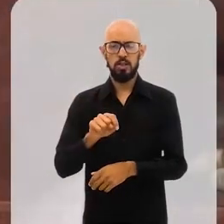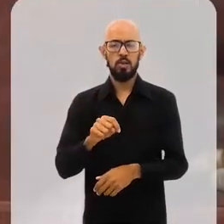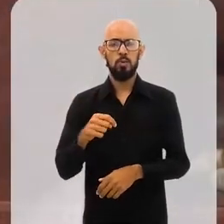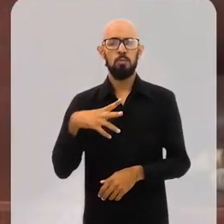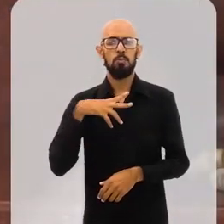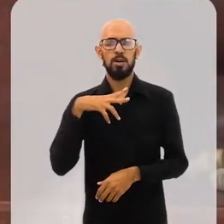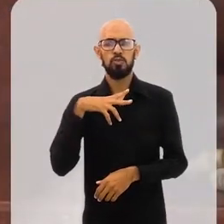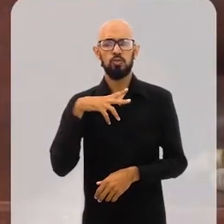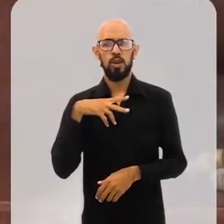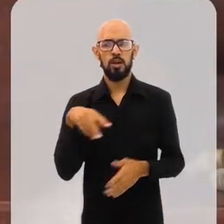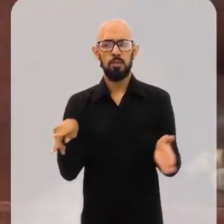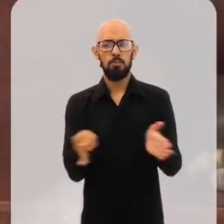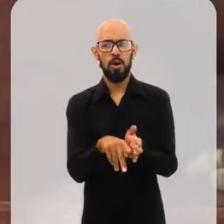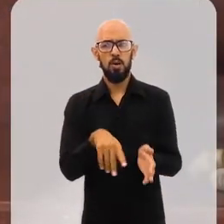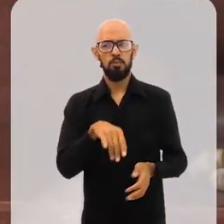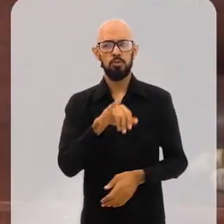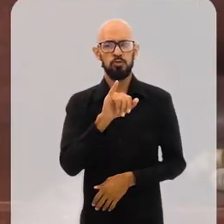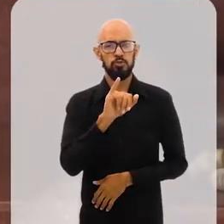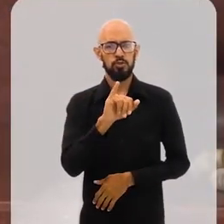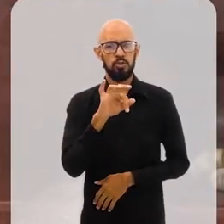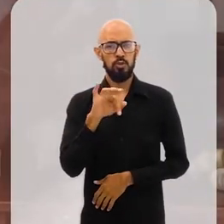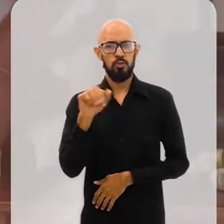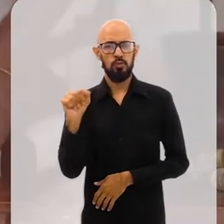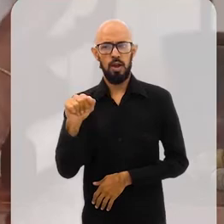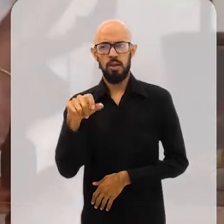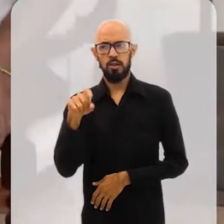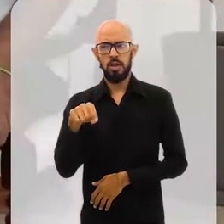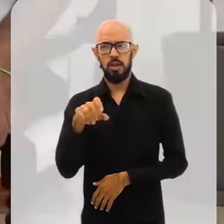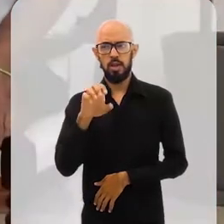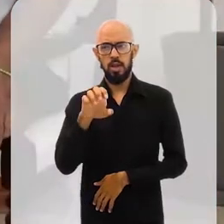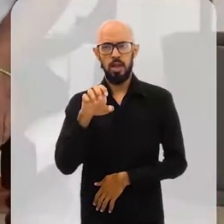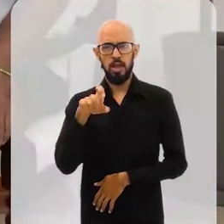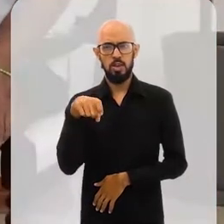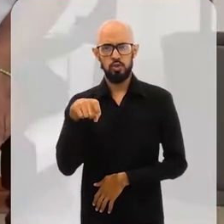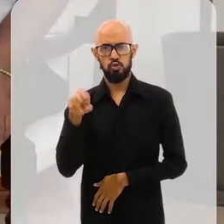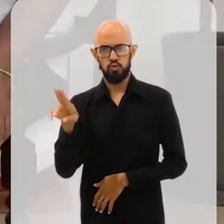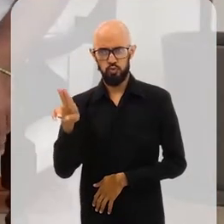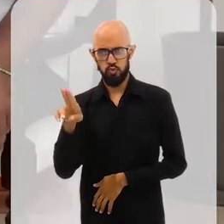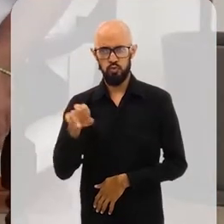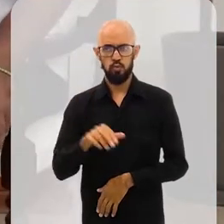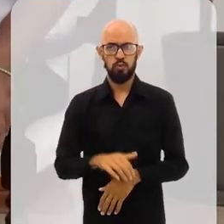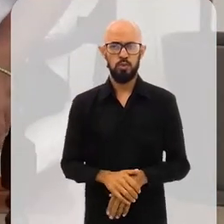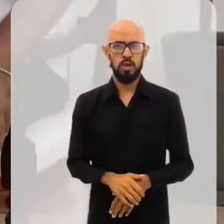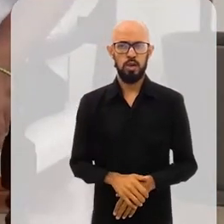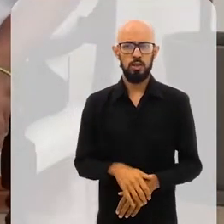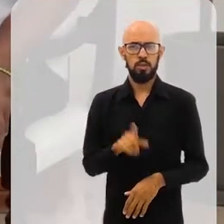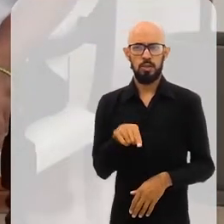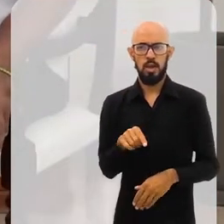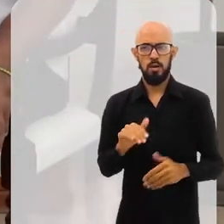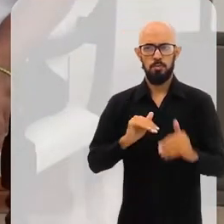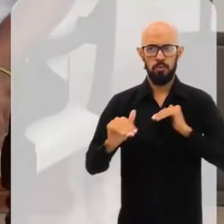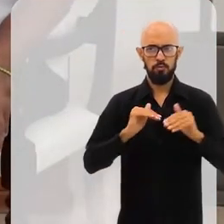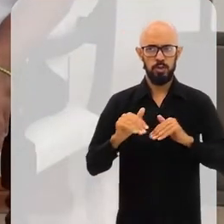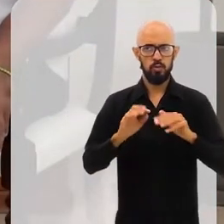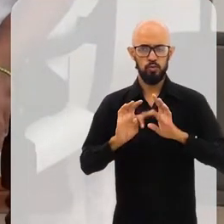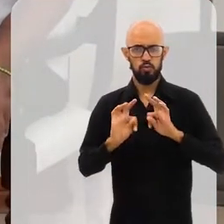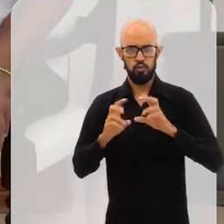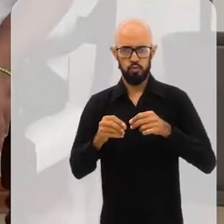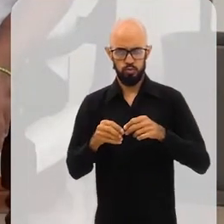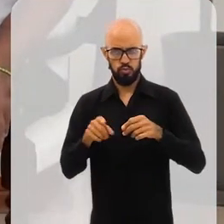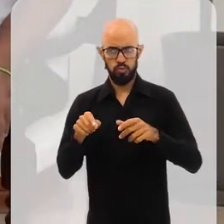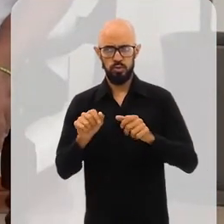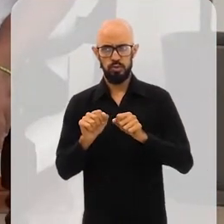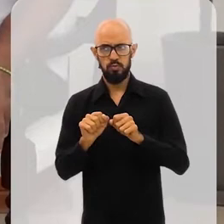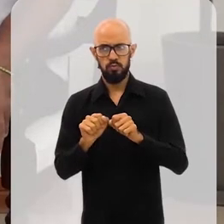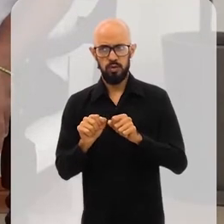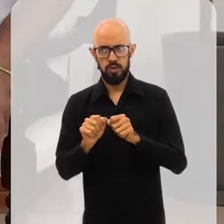bem específico e particular de Ifá, que é Oh, Exu. certo. Exu. Nosso Exu como o movimento de tudo, como aquele que